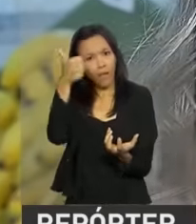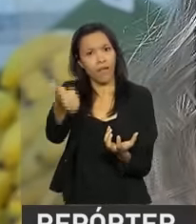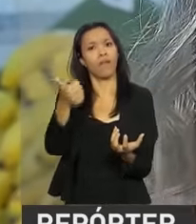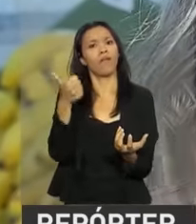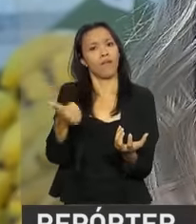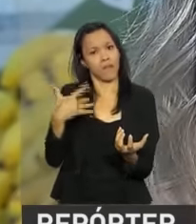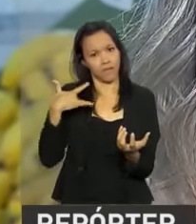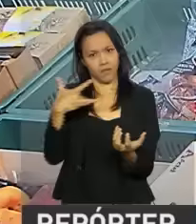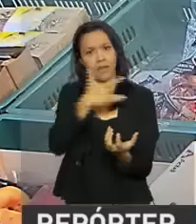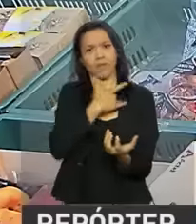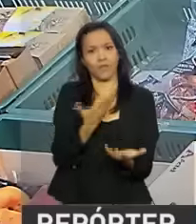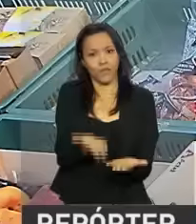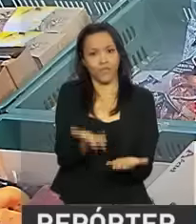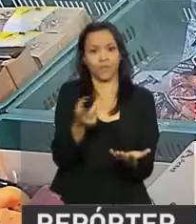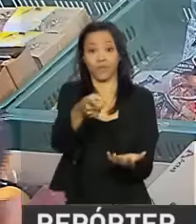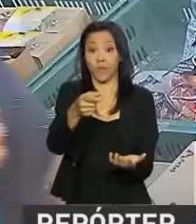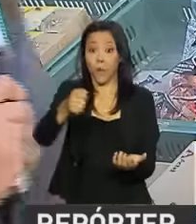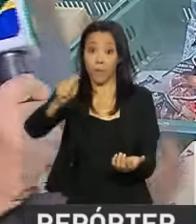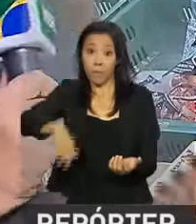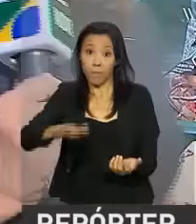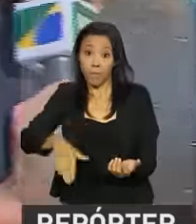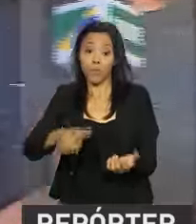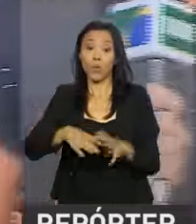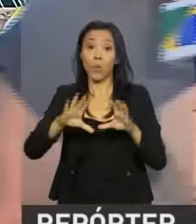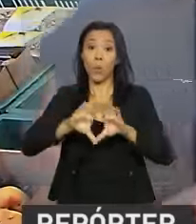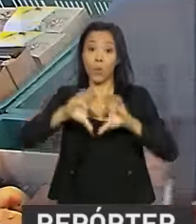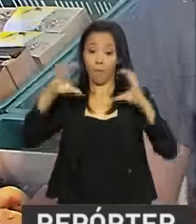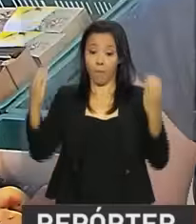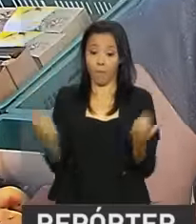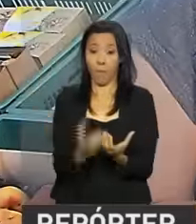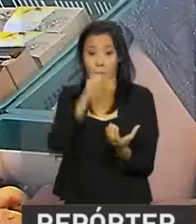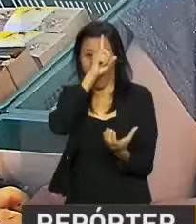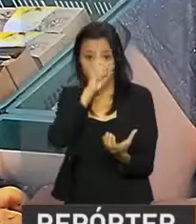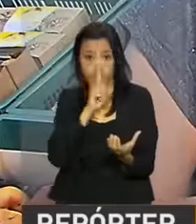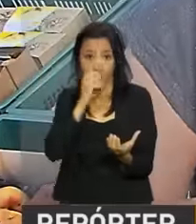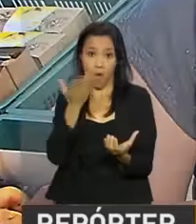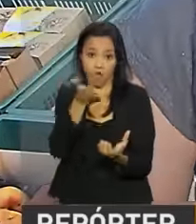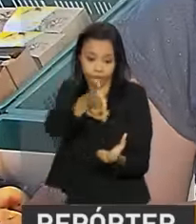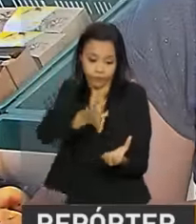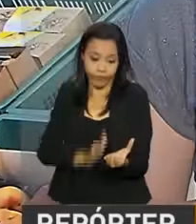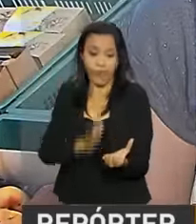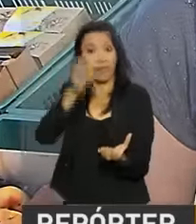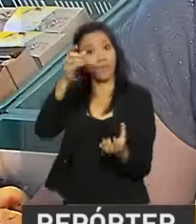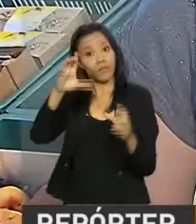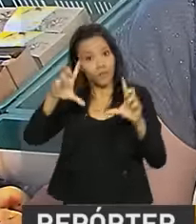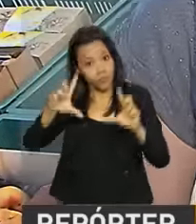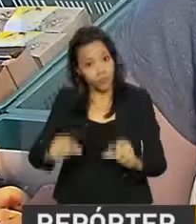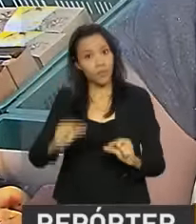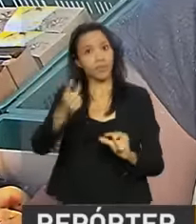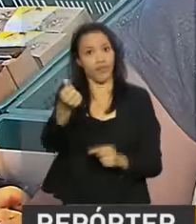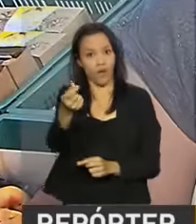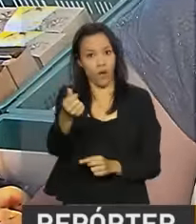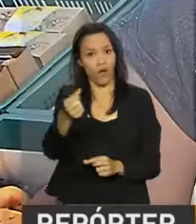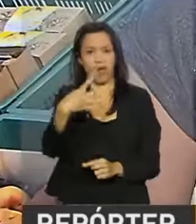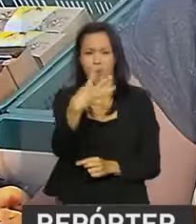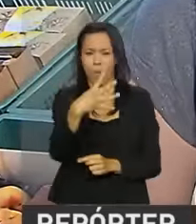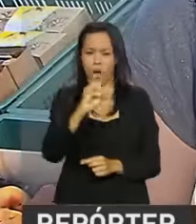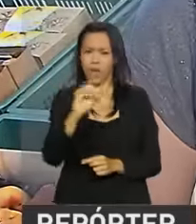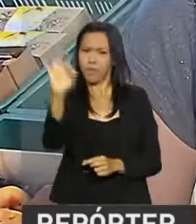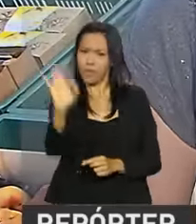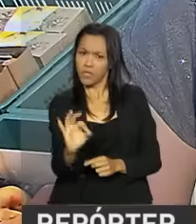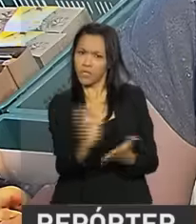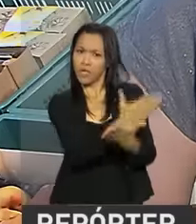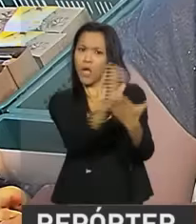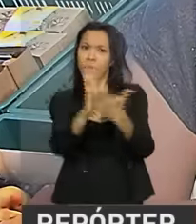bastante para a saúde da gente, né? O preço do mamão-papaia, que vinha subindo nos últimos meses, caiu em setembro. A queda foi de quase 40% em